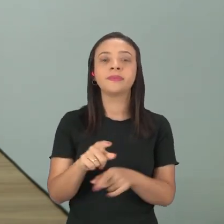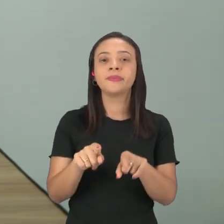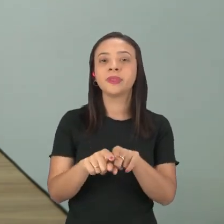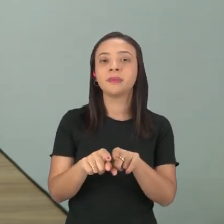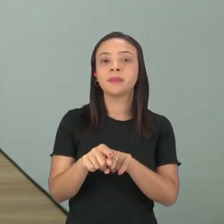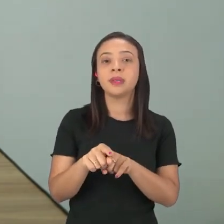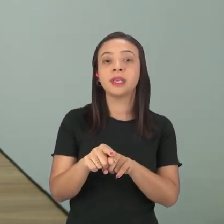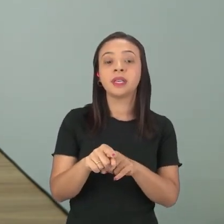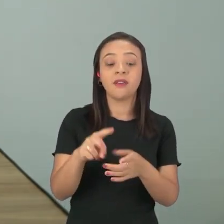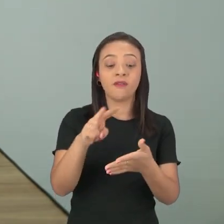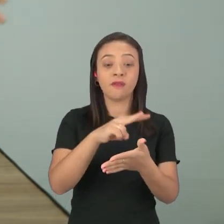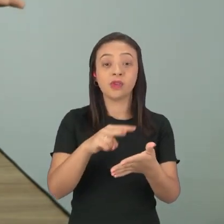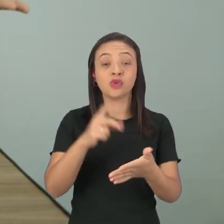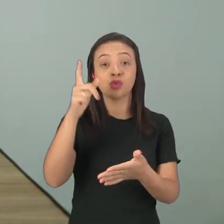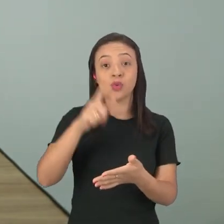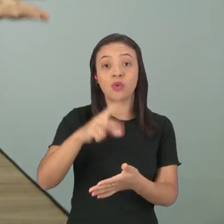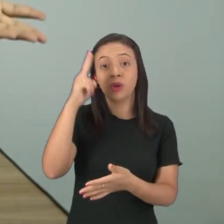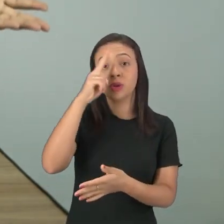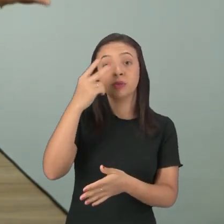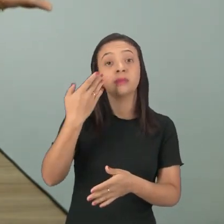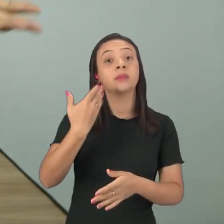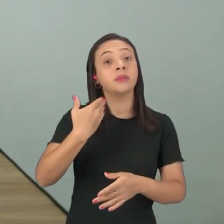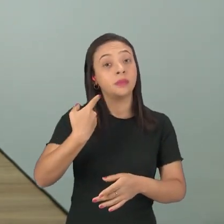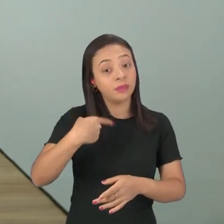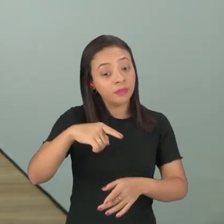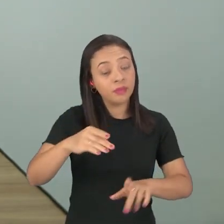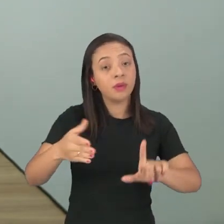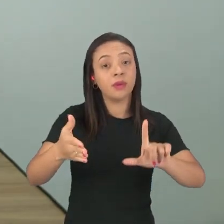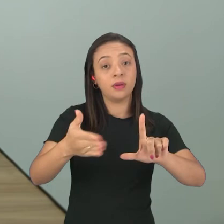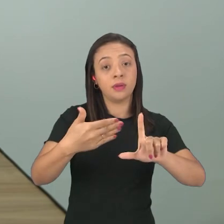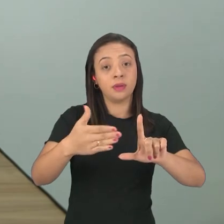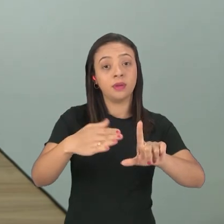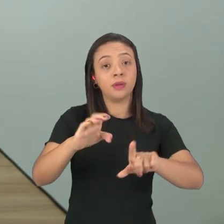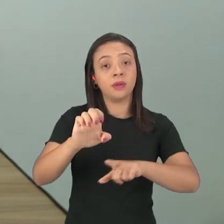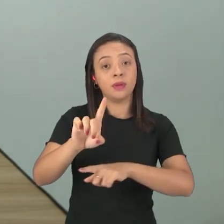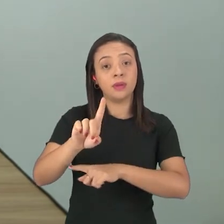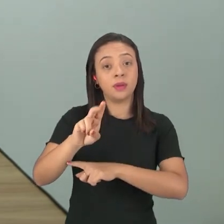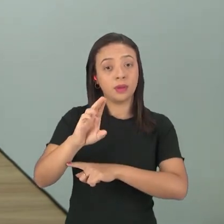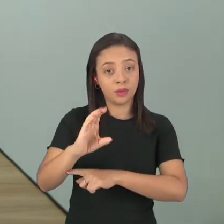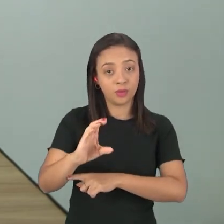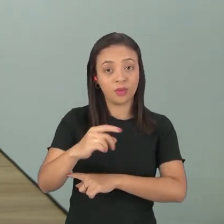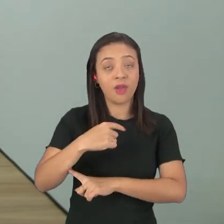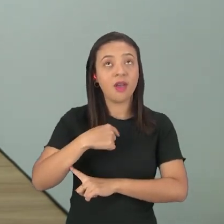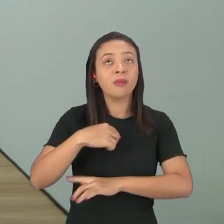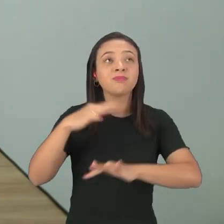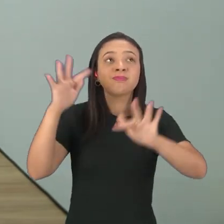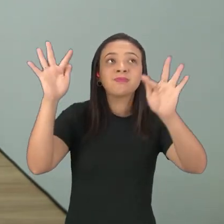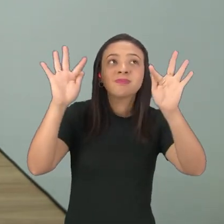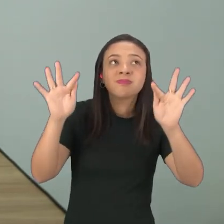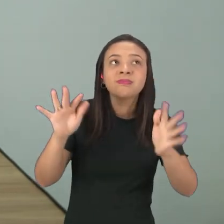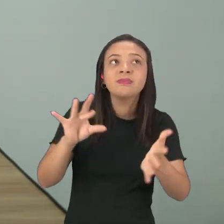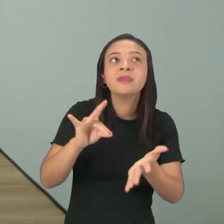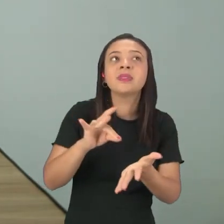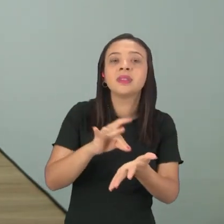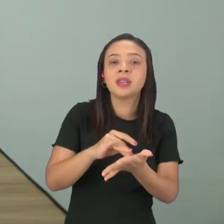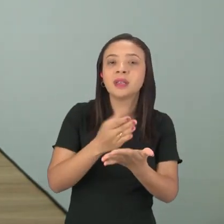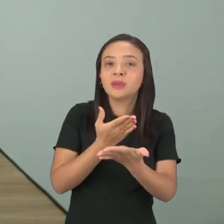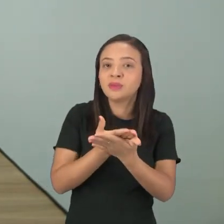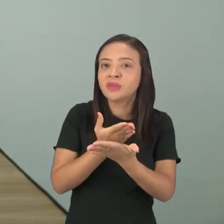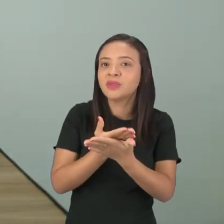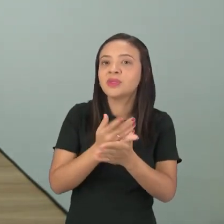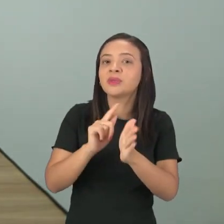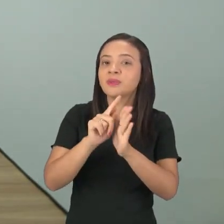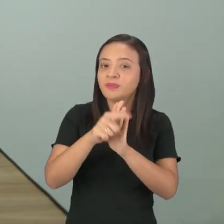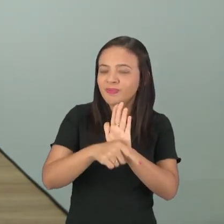essa história vocês podem acessar a plataforma Edu eu o quanto fico feliz por estudar um